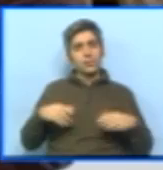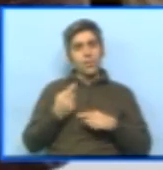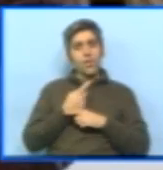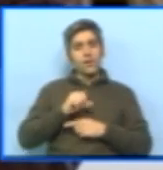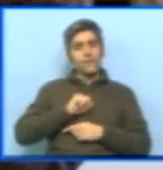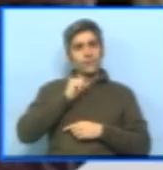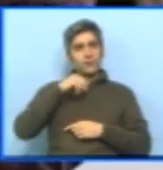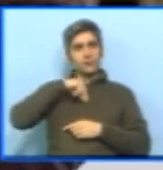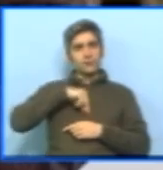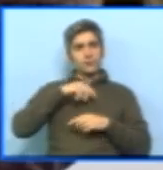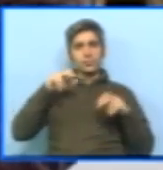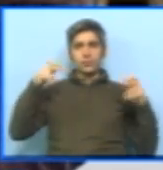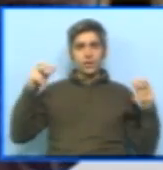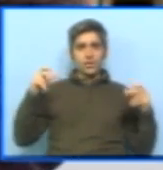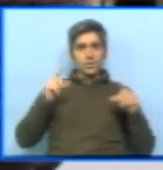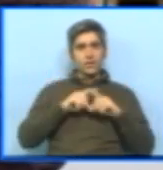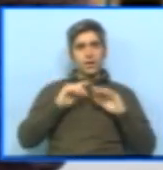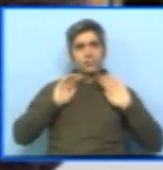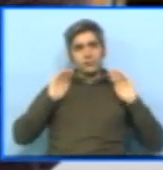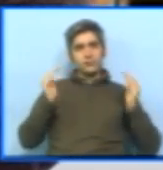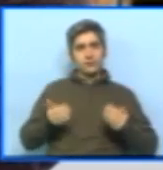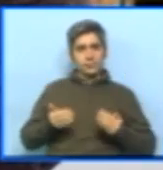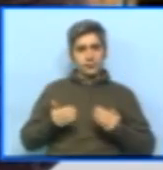que é o exterior do dia-a-dia.